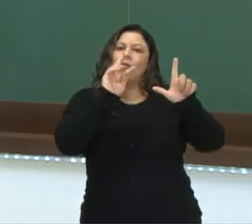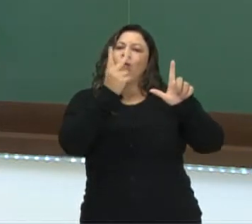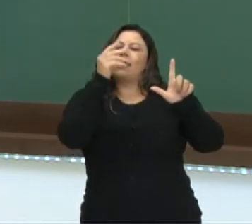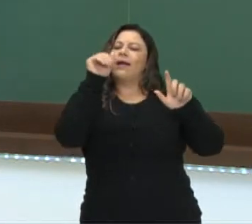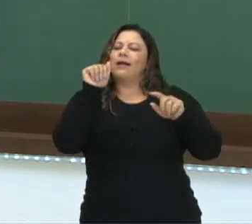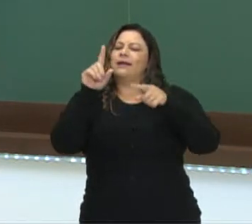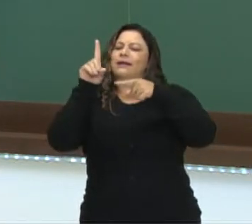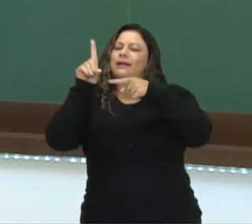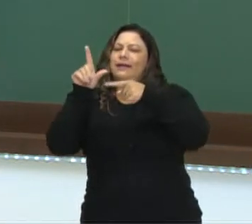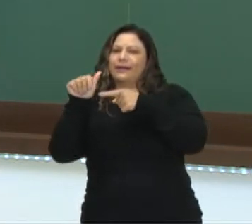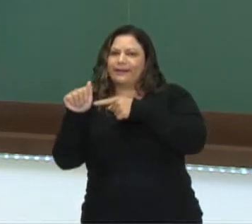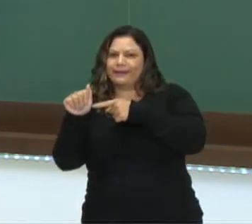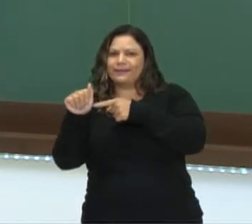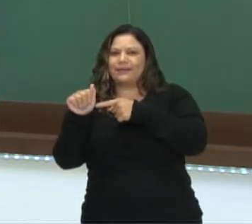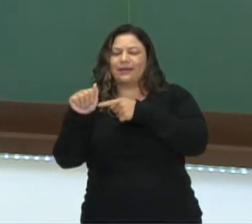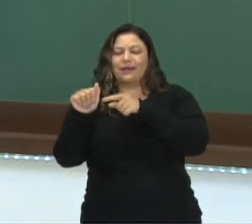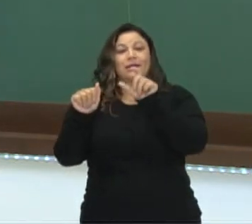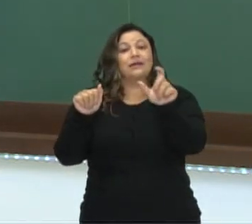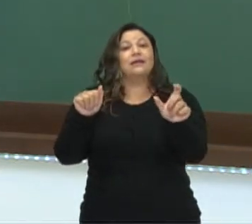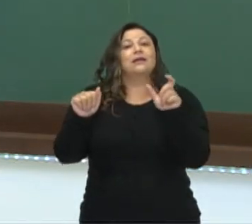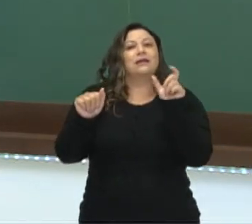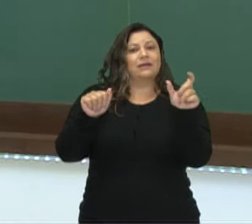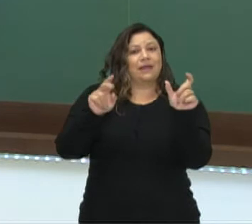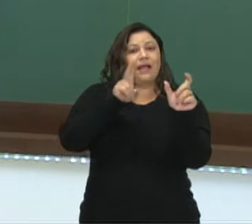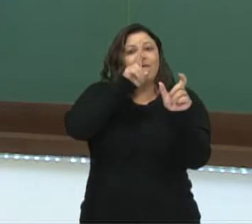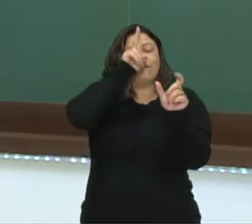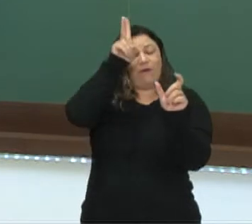é uma sílaba tônica,